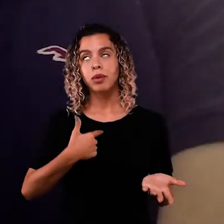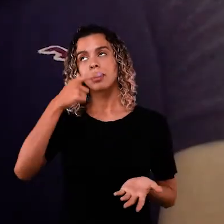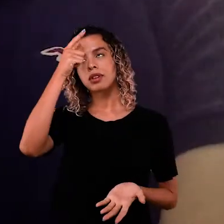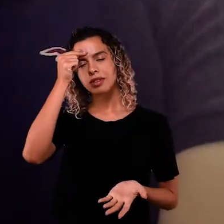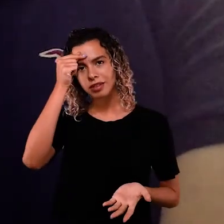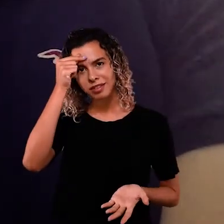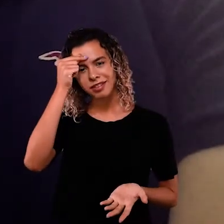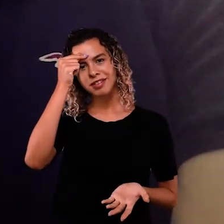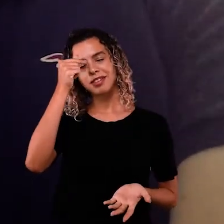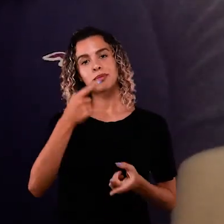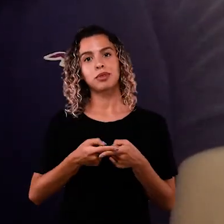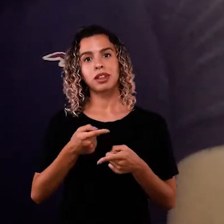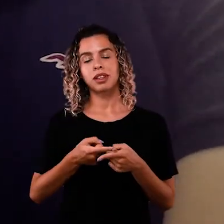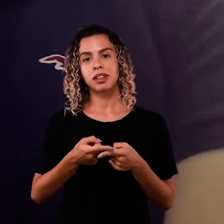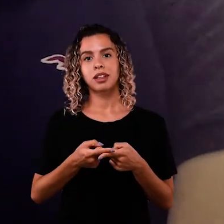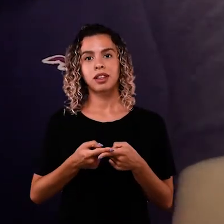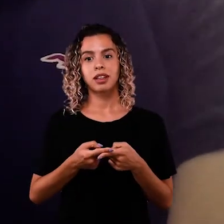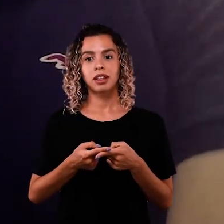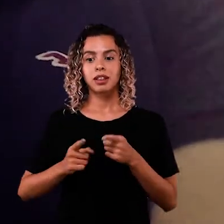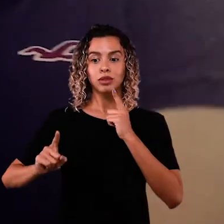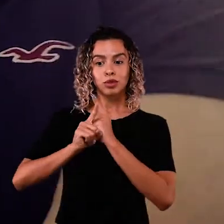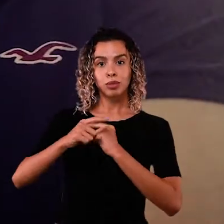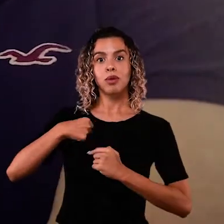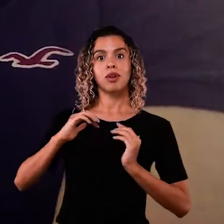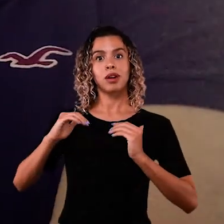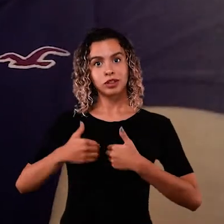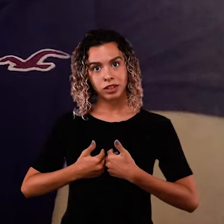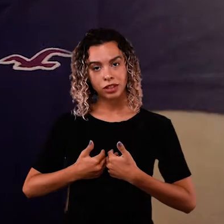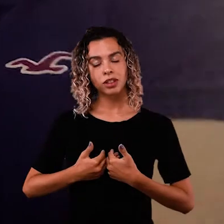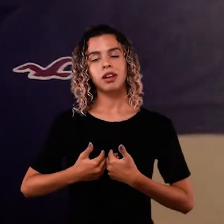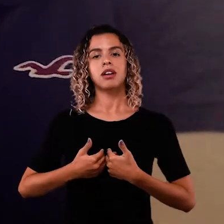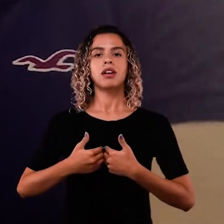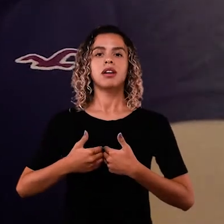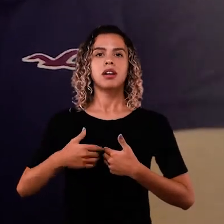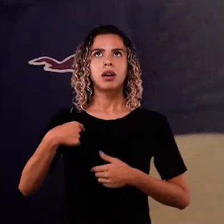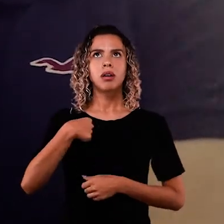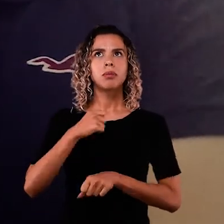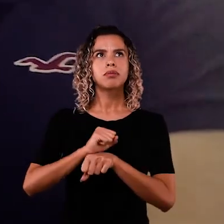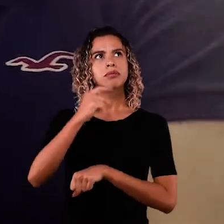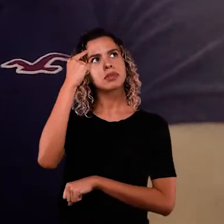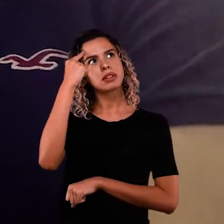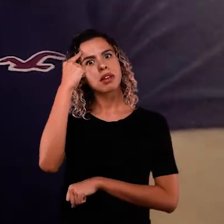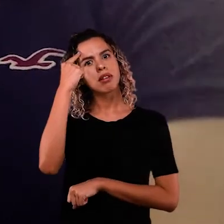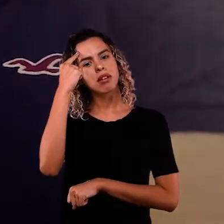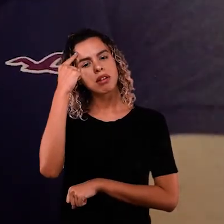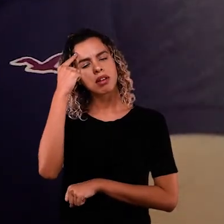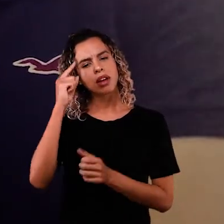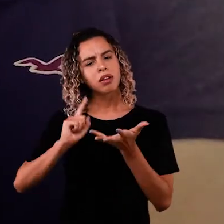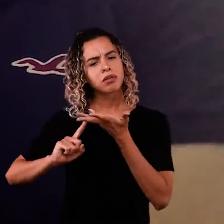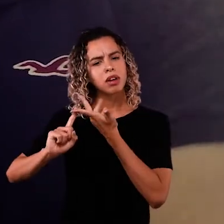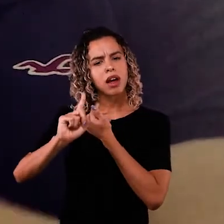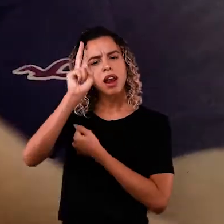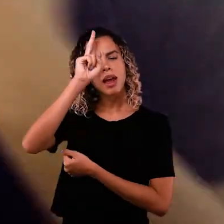Bom, me deu alívio. Fernanda, diagnosticada aos 22 anos. Depois que ele concluiu que eu sou autista, eu parei pra pensar.